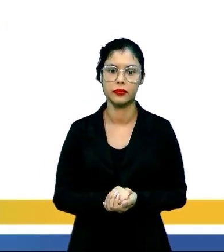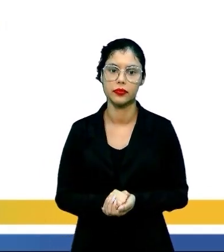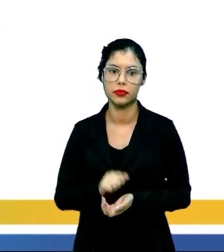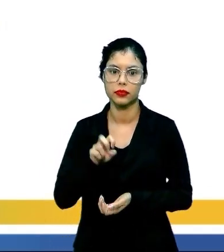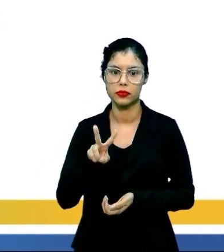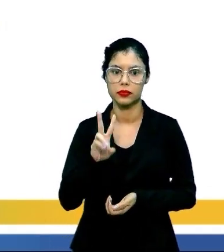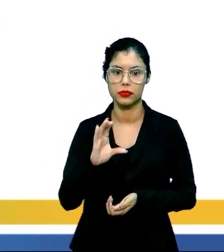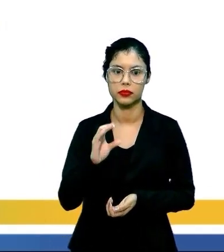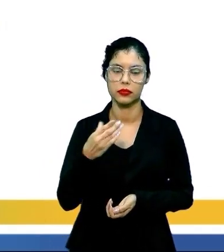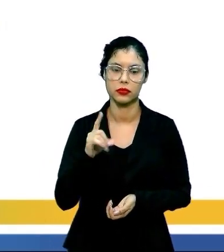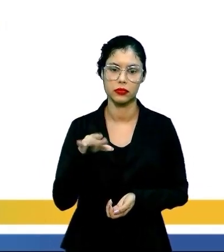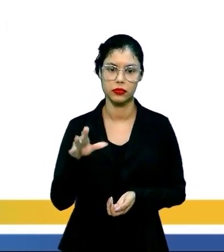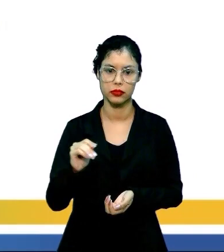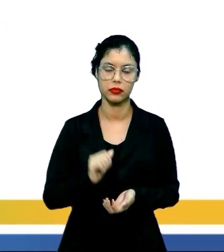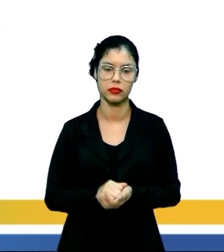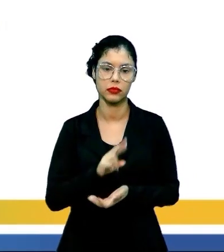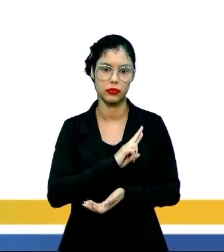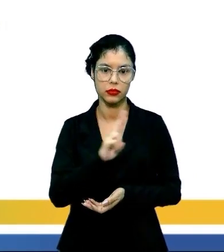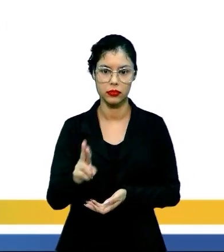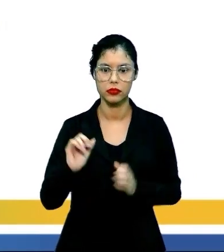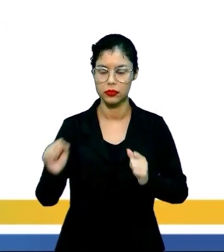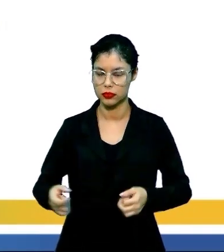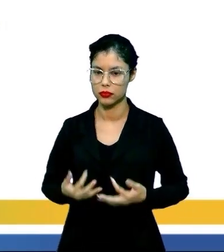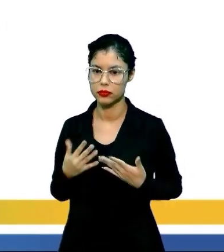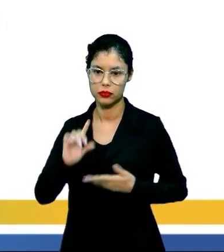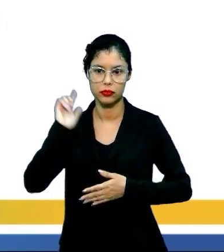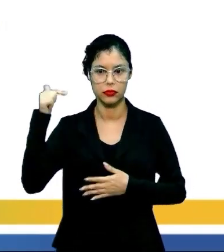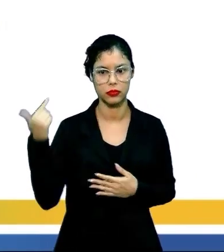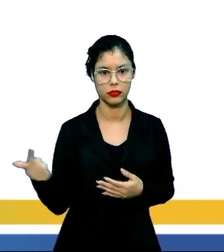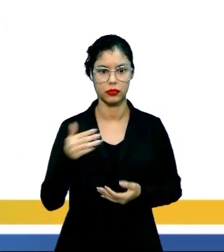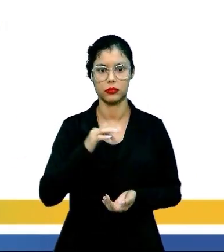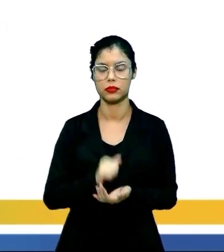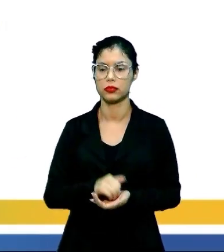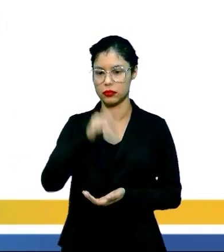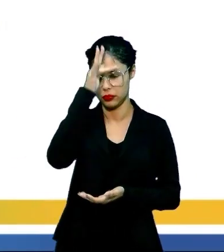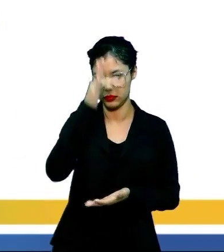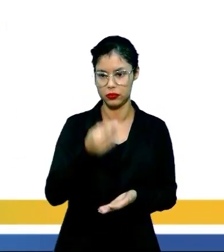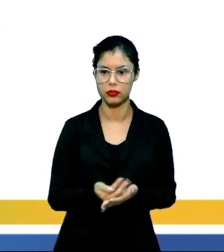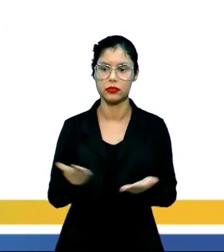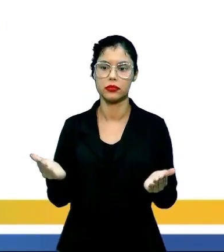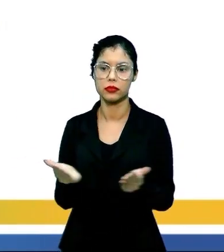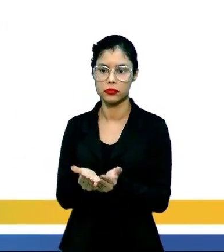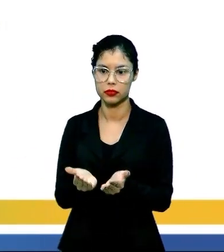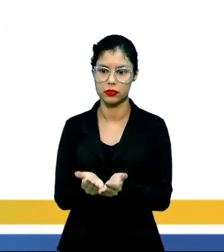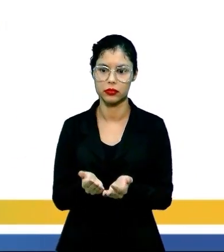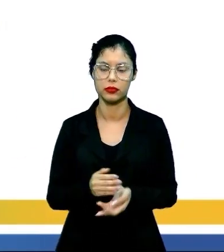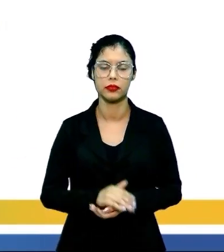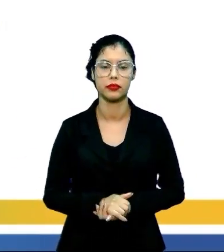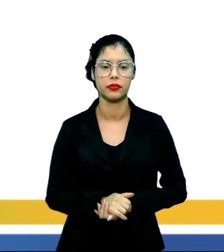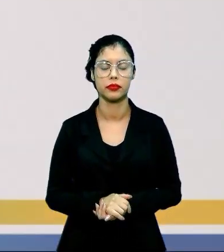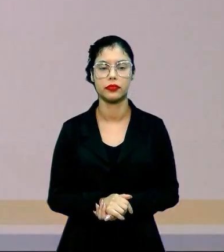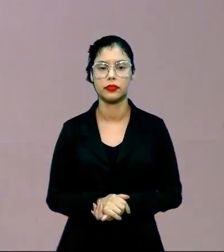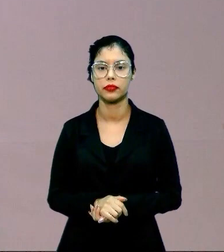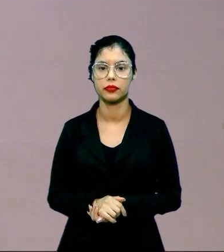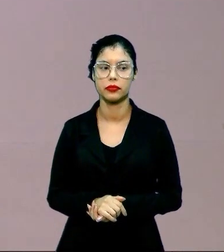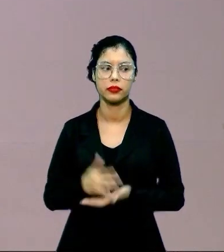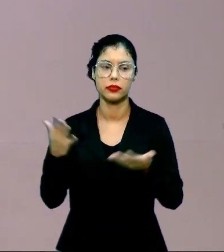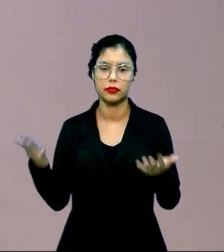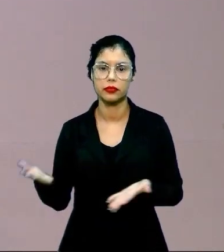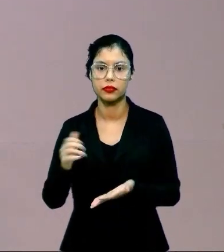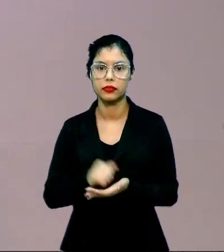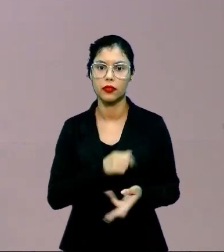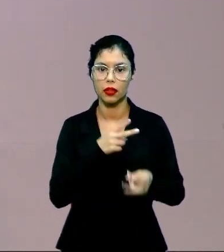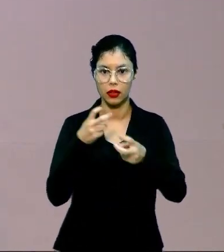pronunciar, vocação religiosa manifesta na aproximação com a fé cristã. Vamos